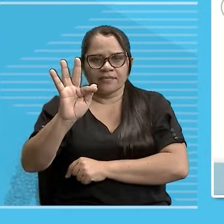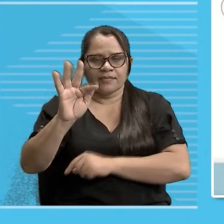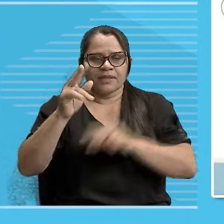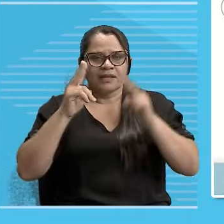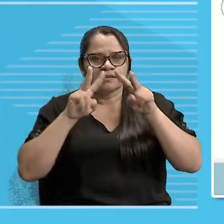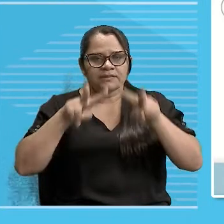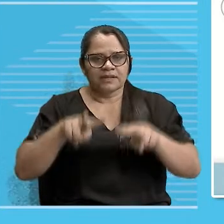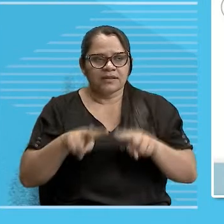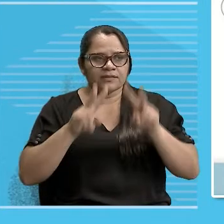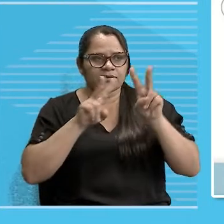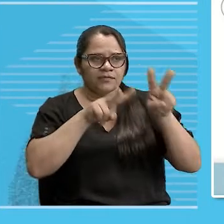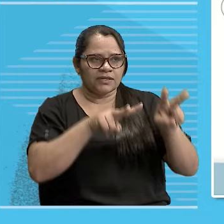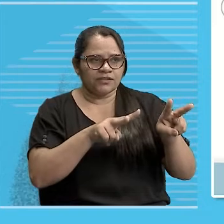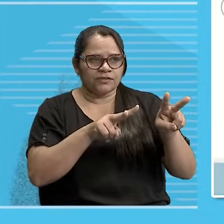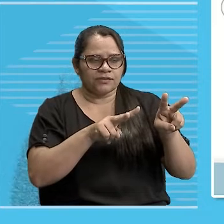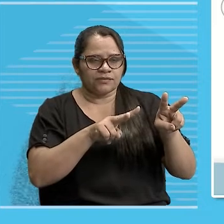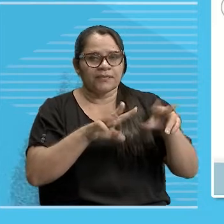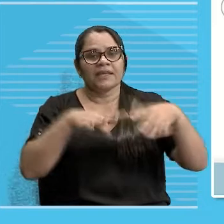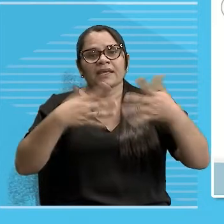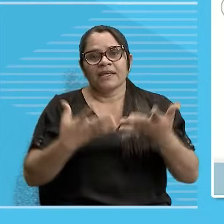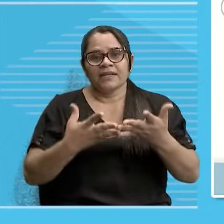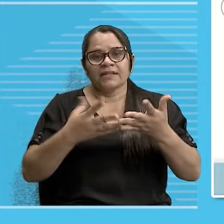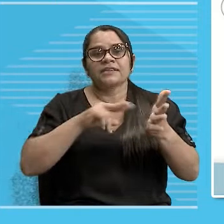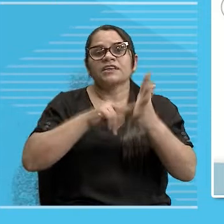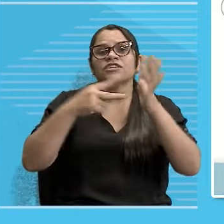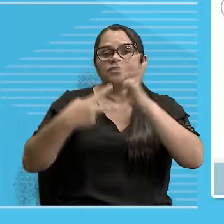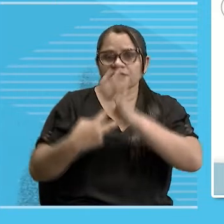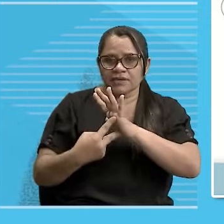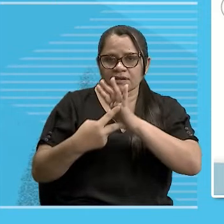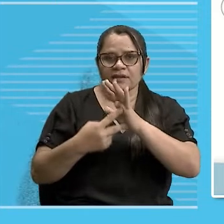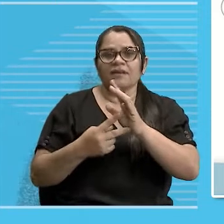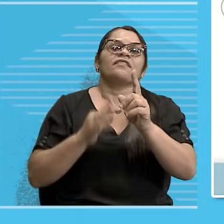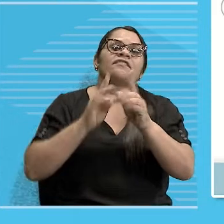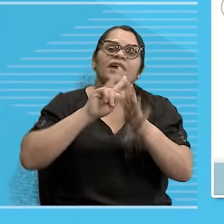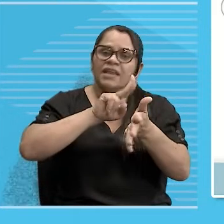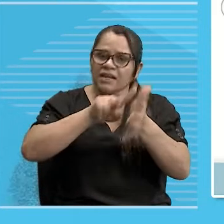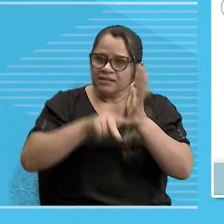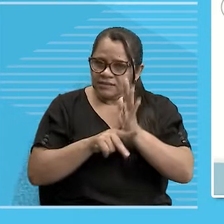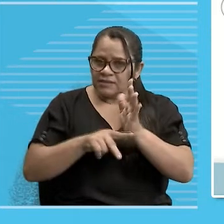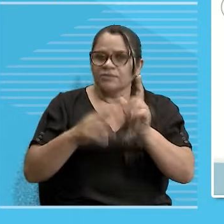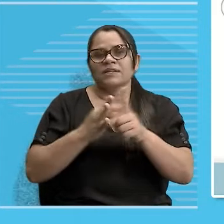Certo? Que é variação da temperatura Fahrenheit.